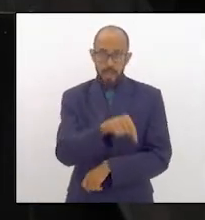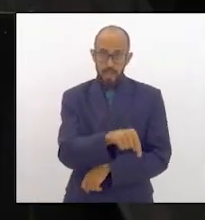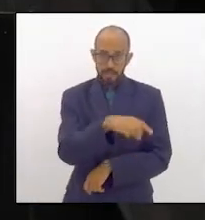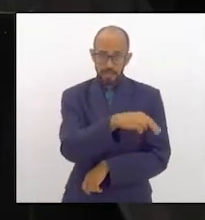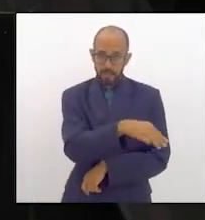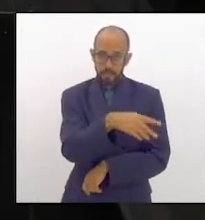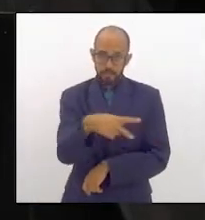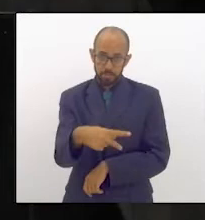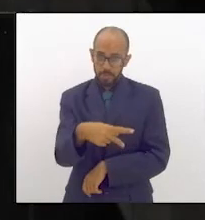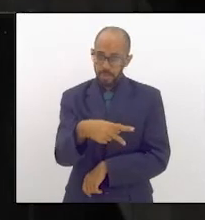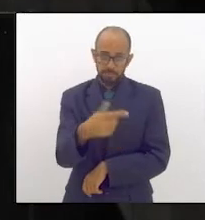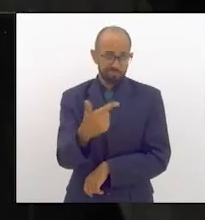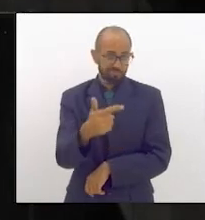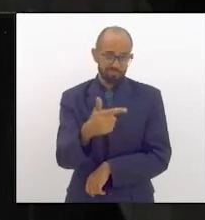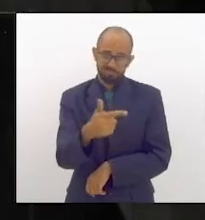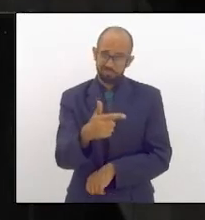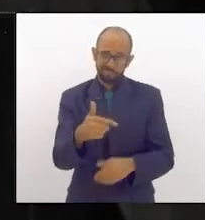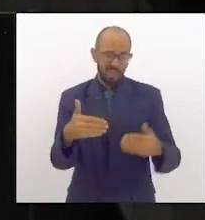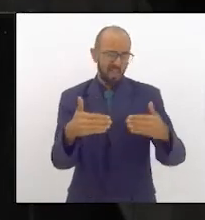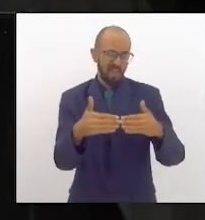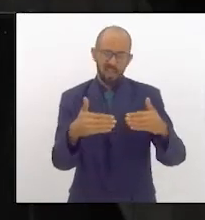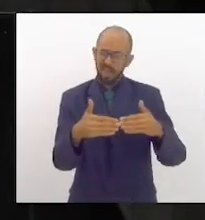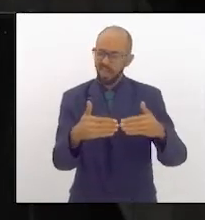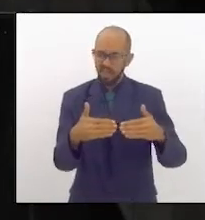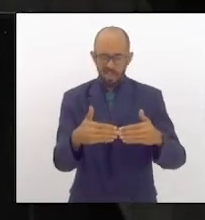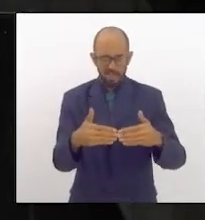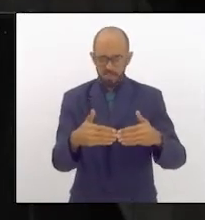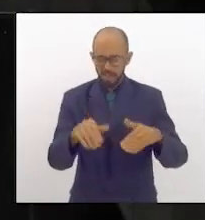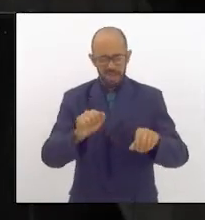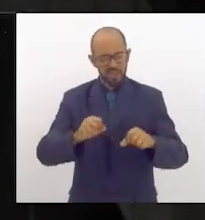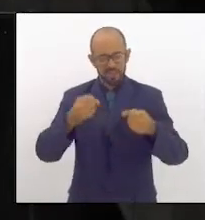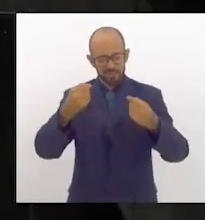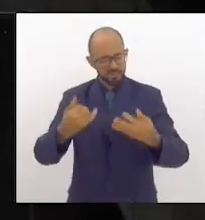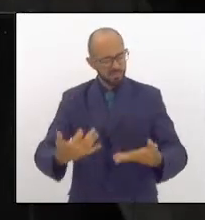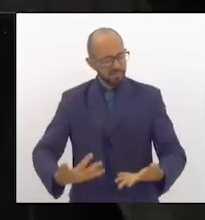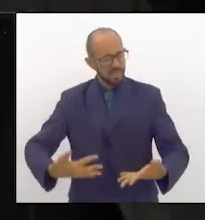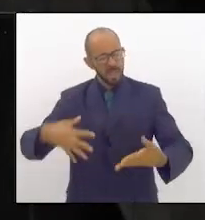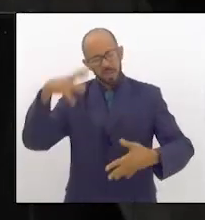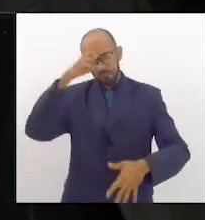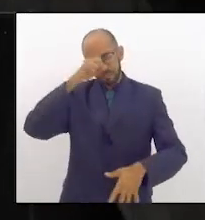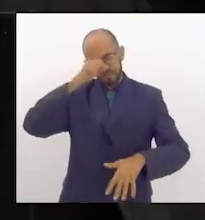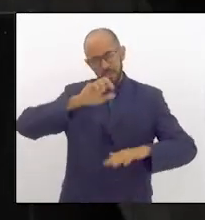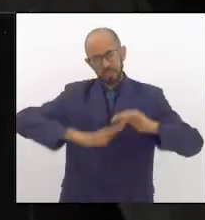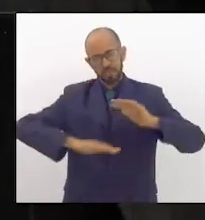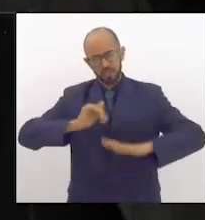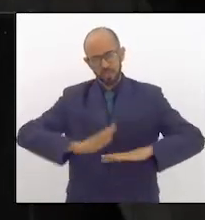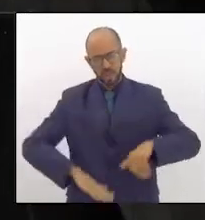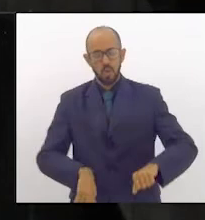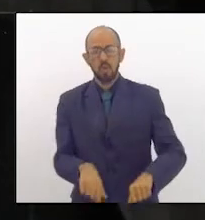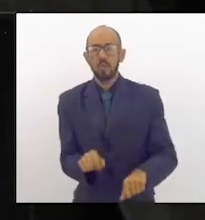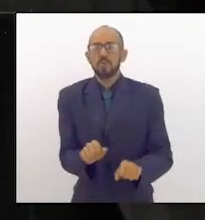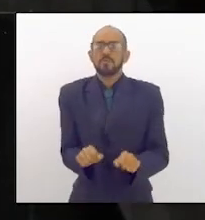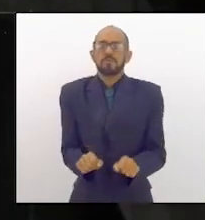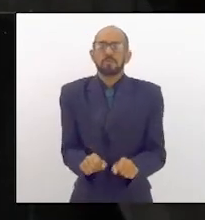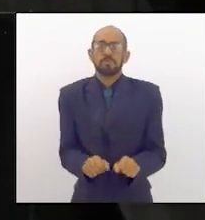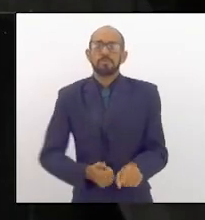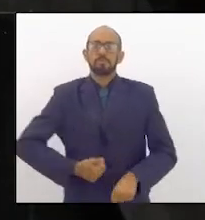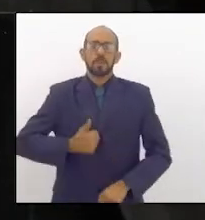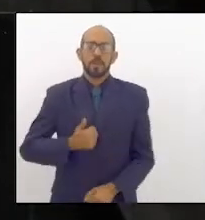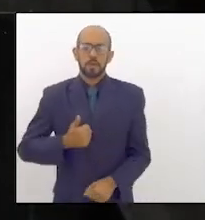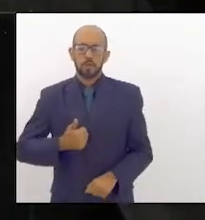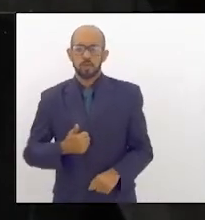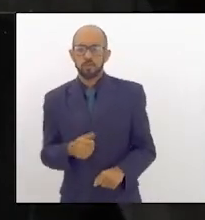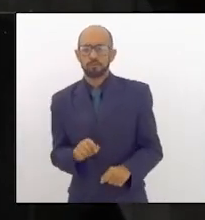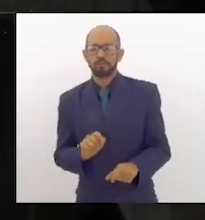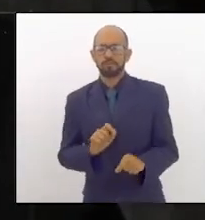só um instrumento inadequado para disciplinar o tema de educação profissional da aprendizagem profissional ela em primeiro lugar